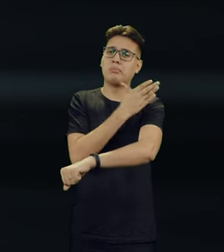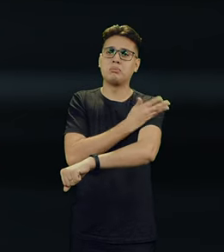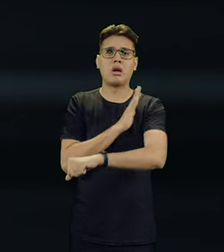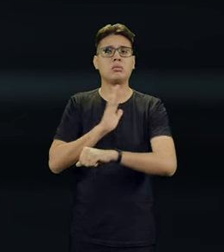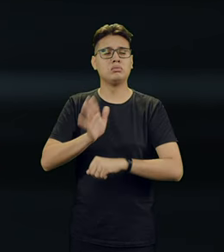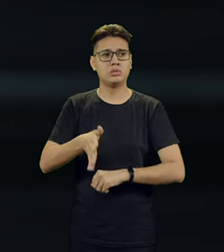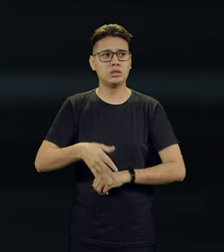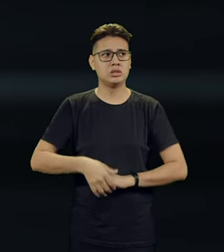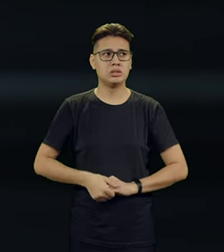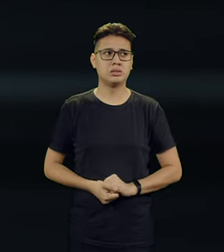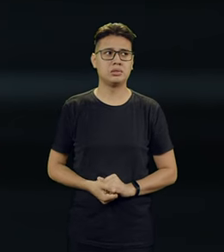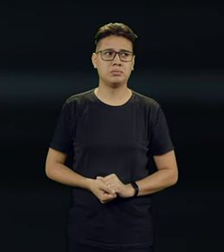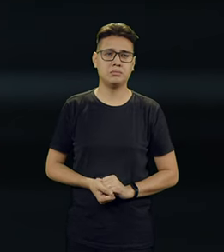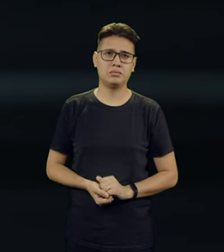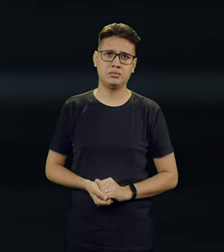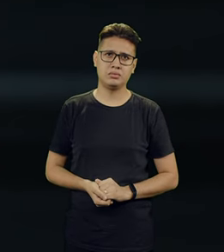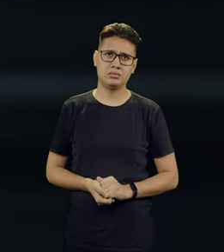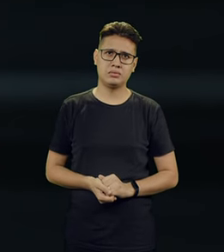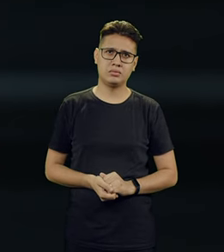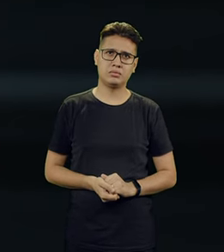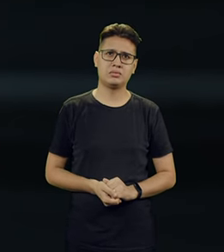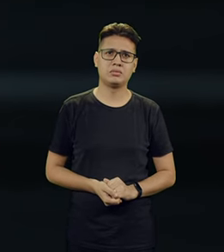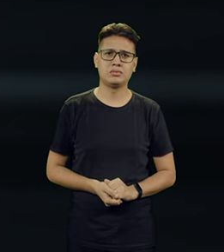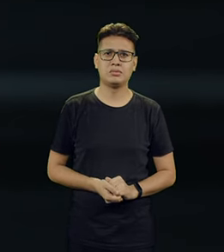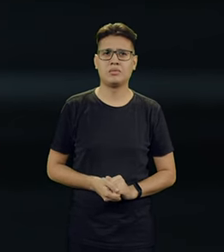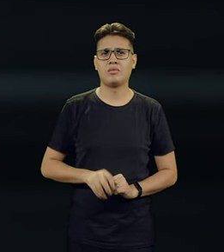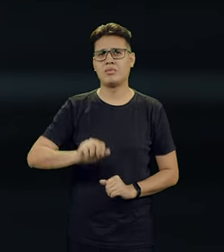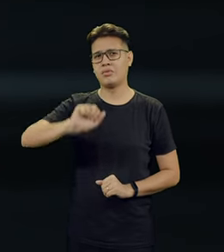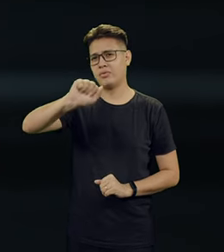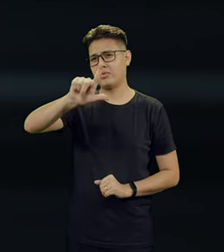aliado da Alemanha.